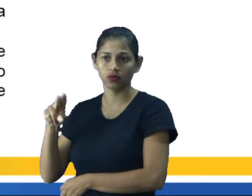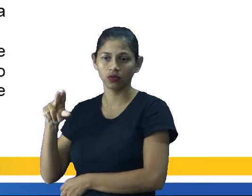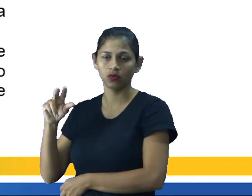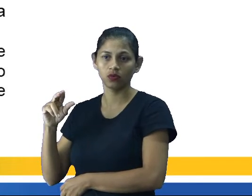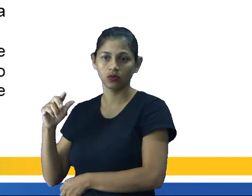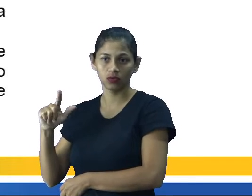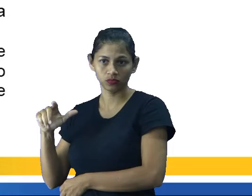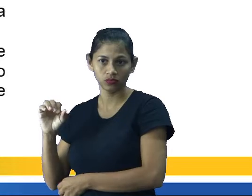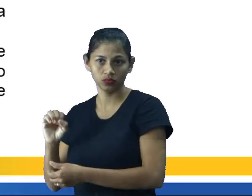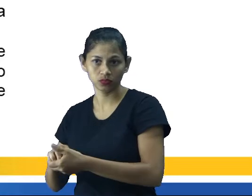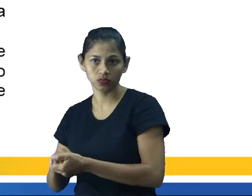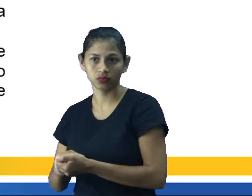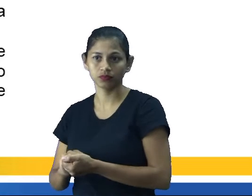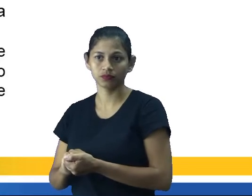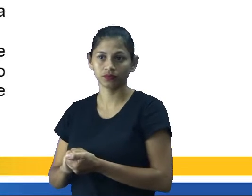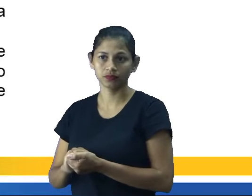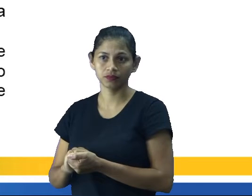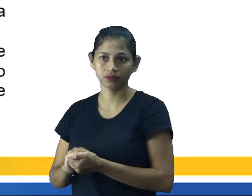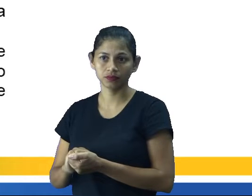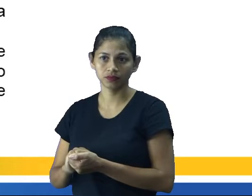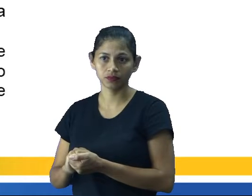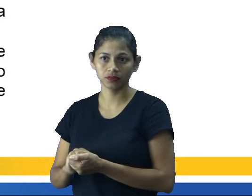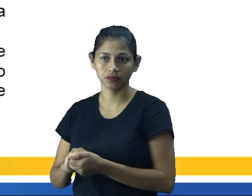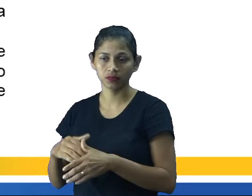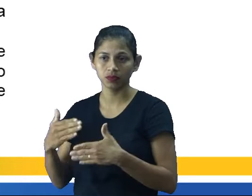plasmática e o glicogênio como reserva energética.